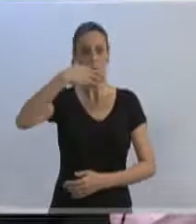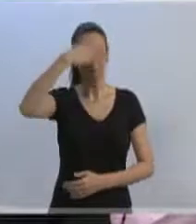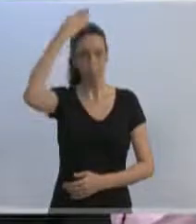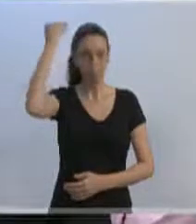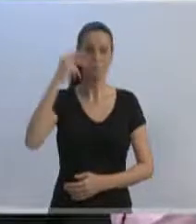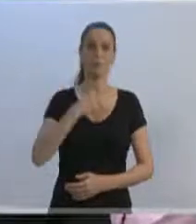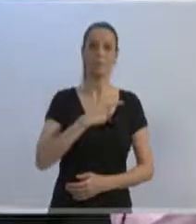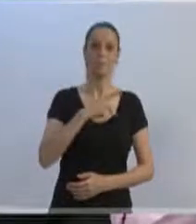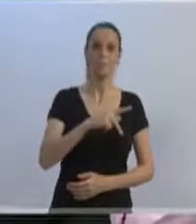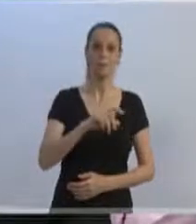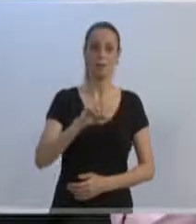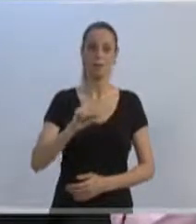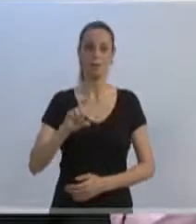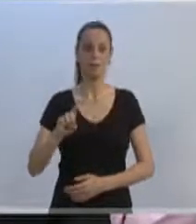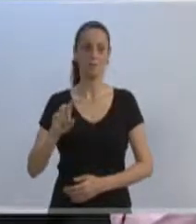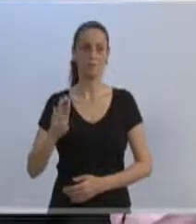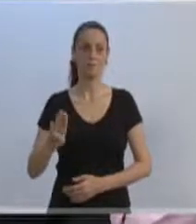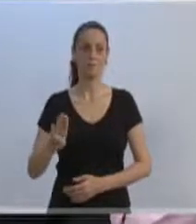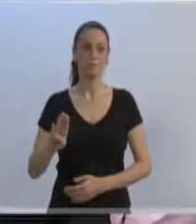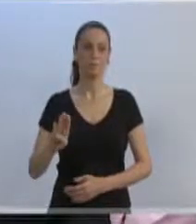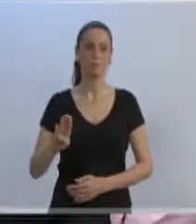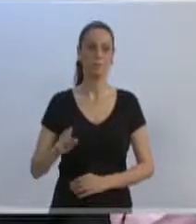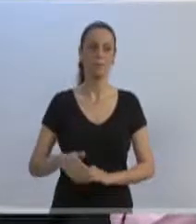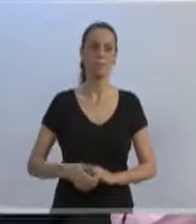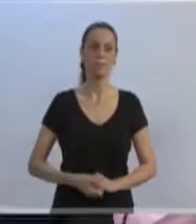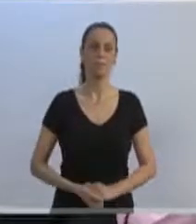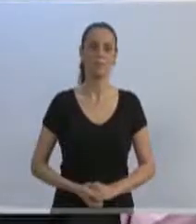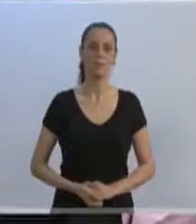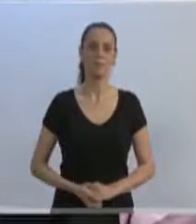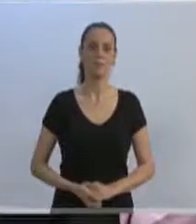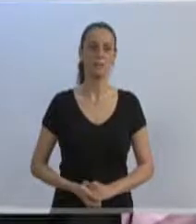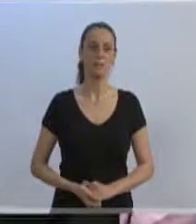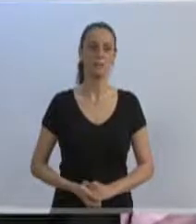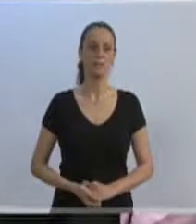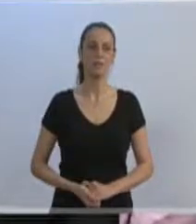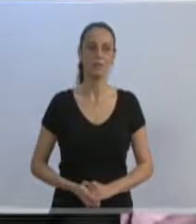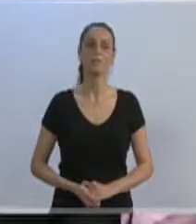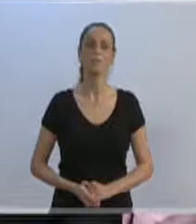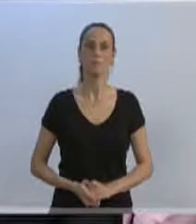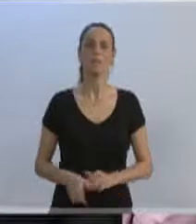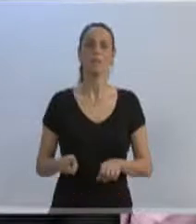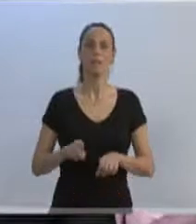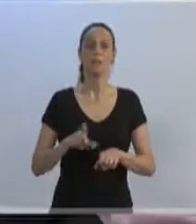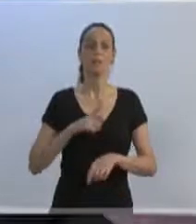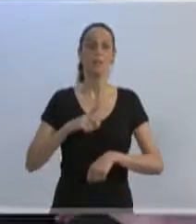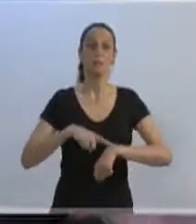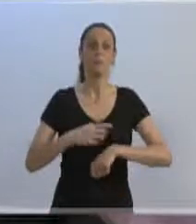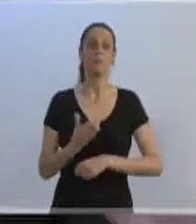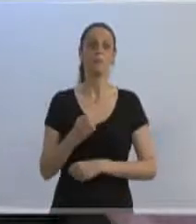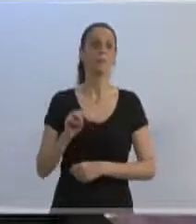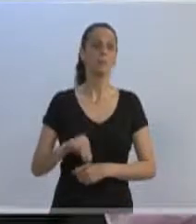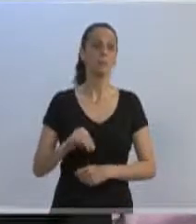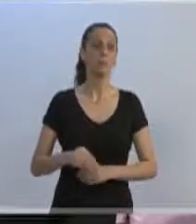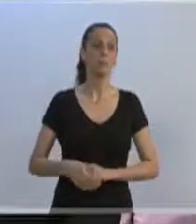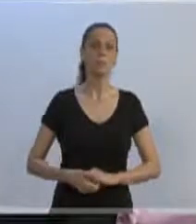psdb dem e que dispõe aí do tempo de seis minutos